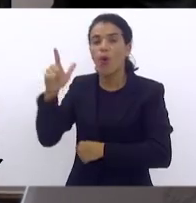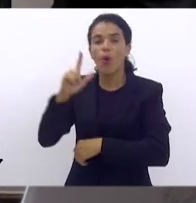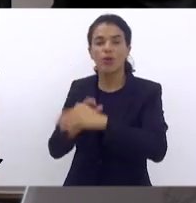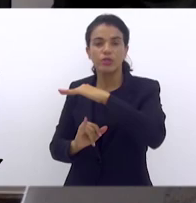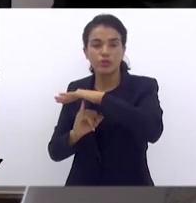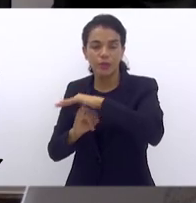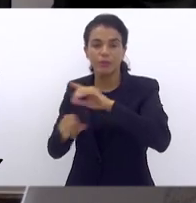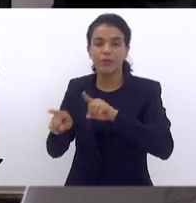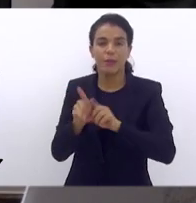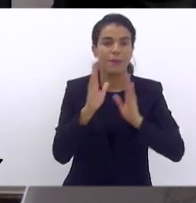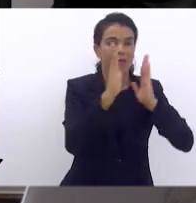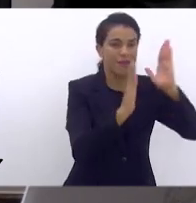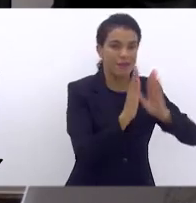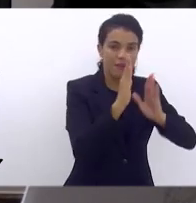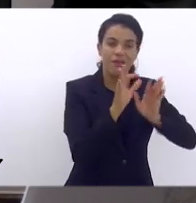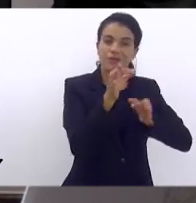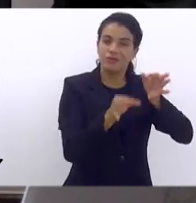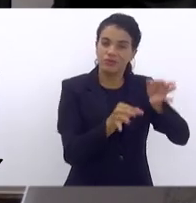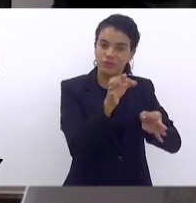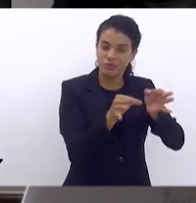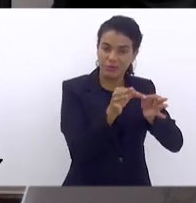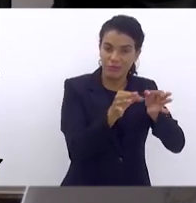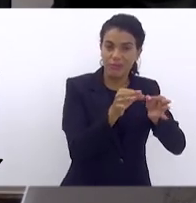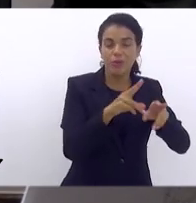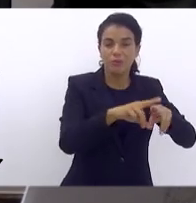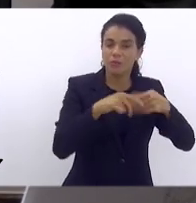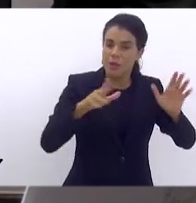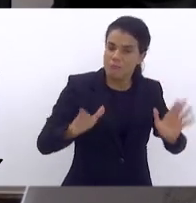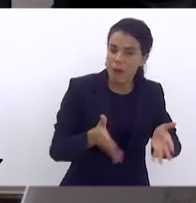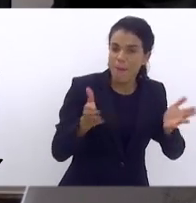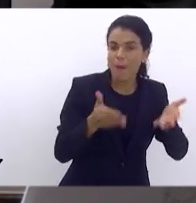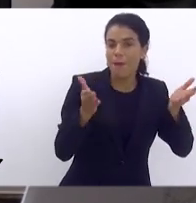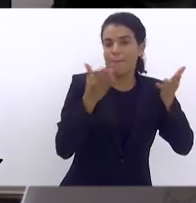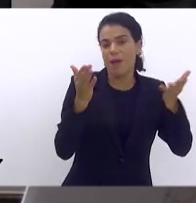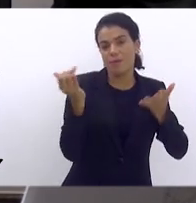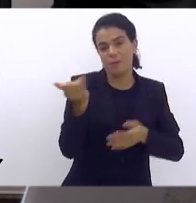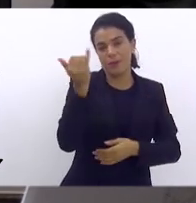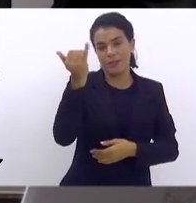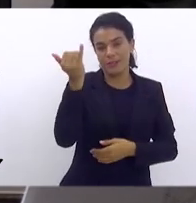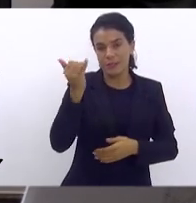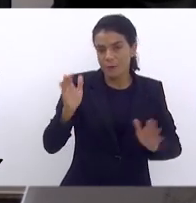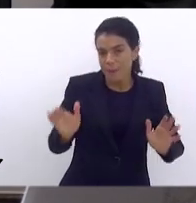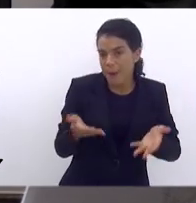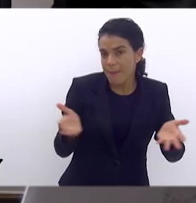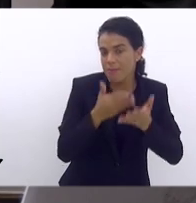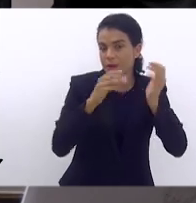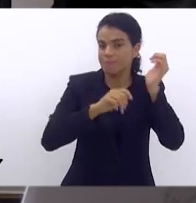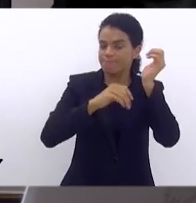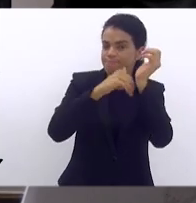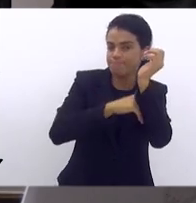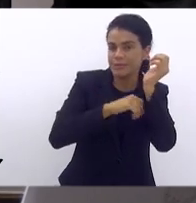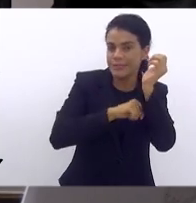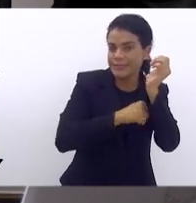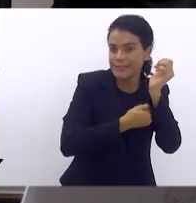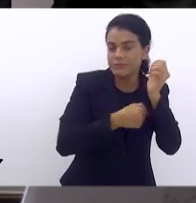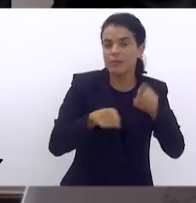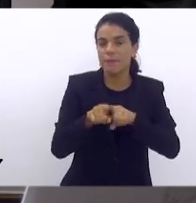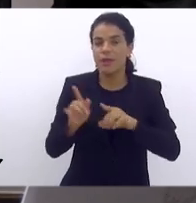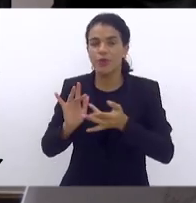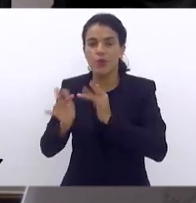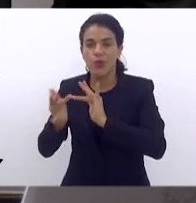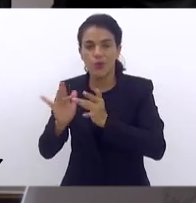como também na fase judicial né importante que a gente estimule realmente o sigilo né dos dados e do contato